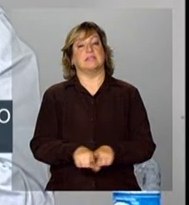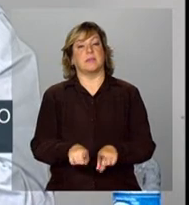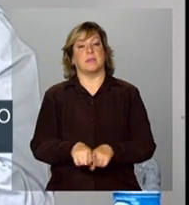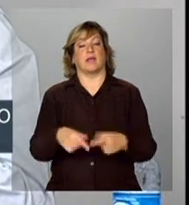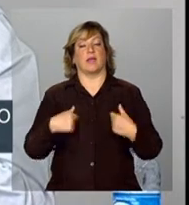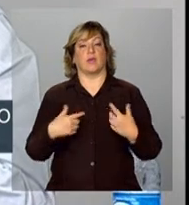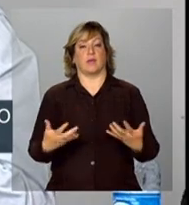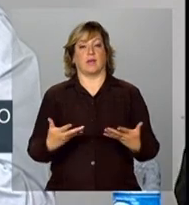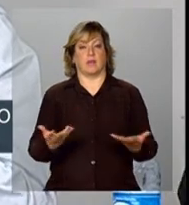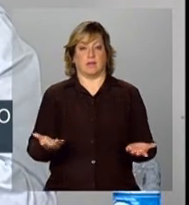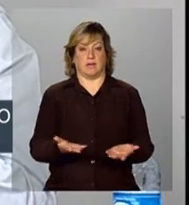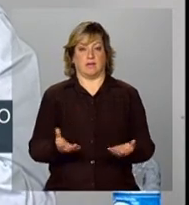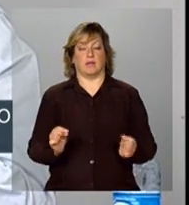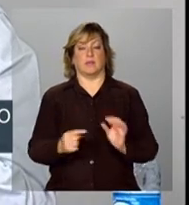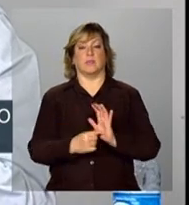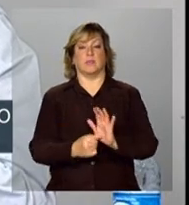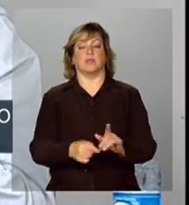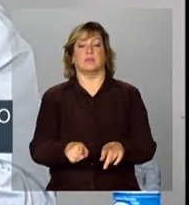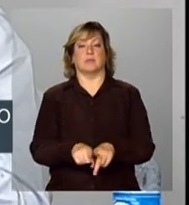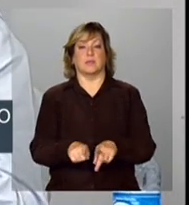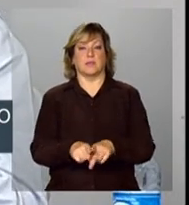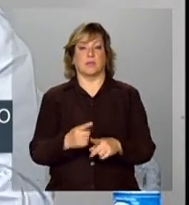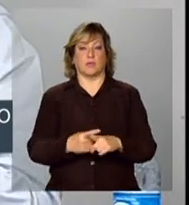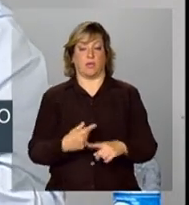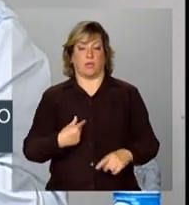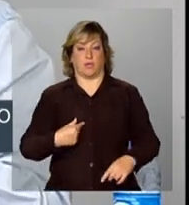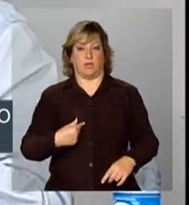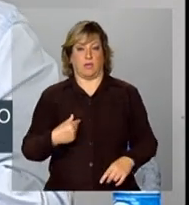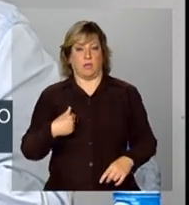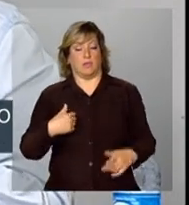quero sinalizar aqui que nós talvez